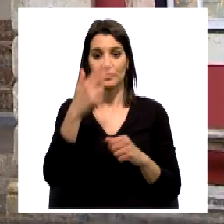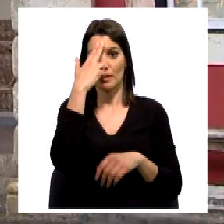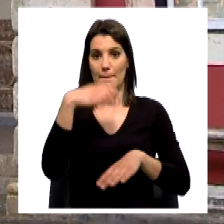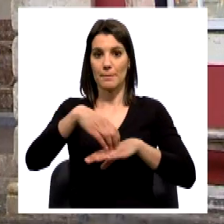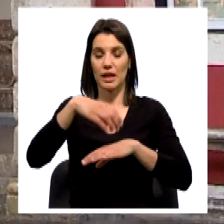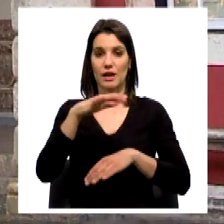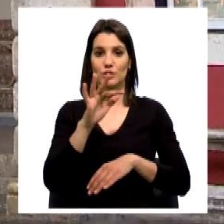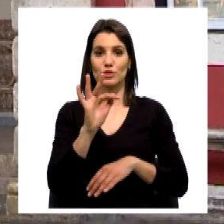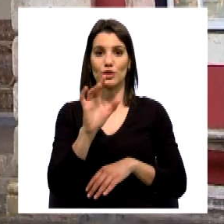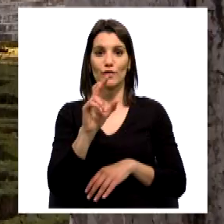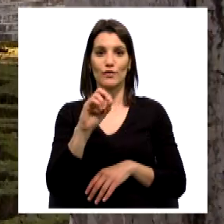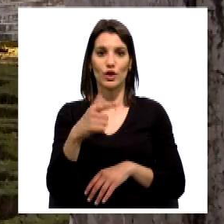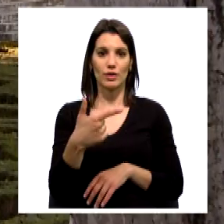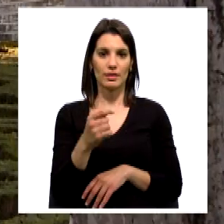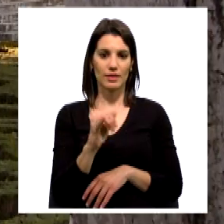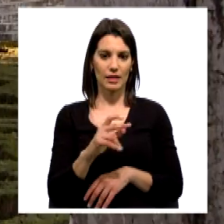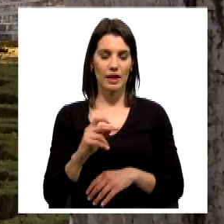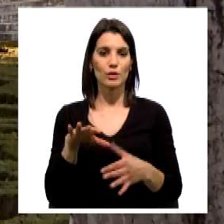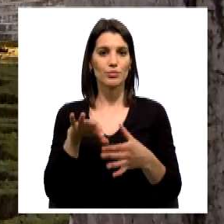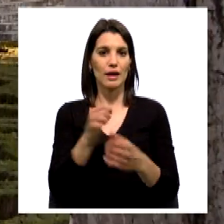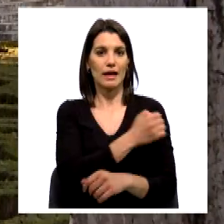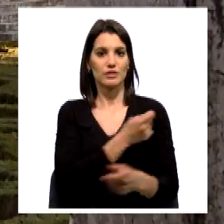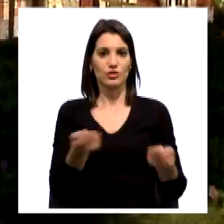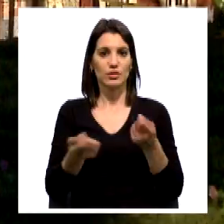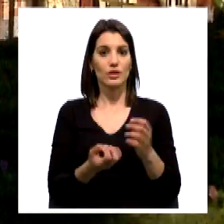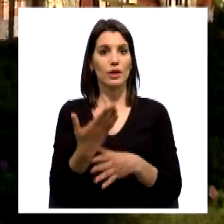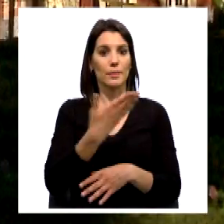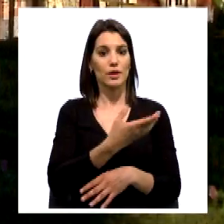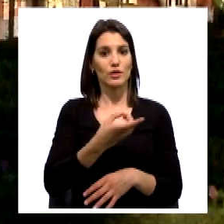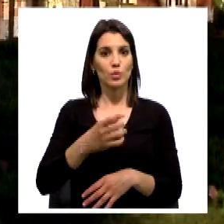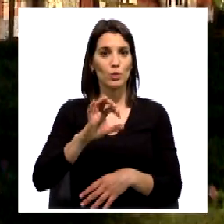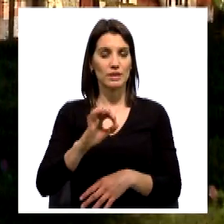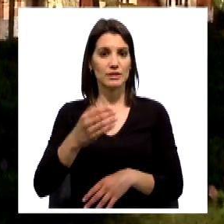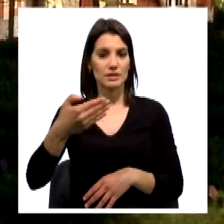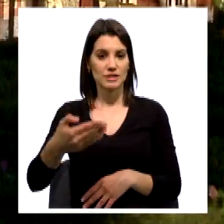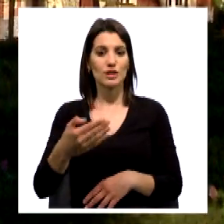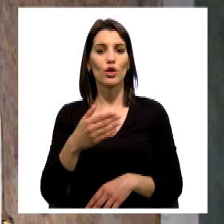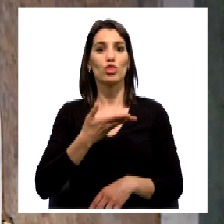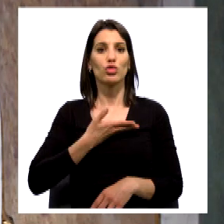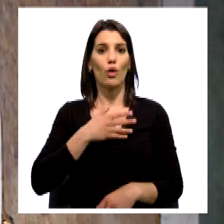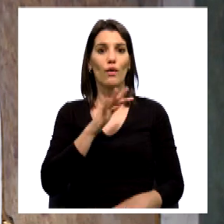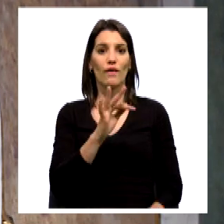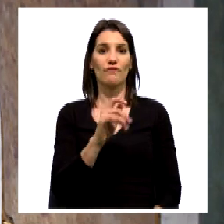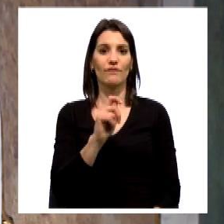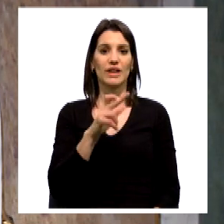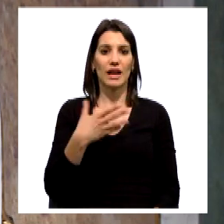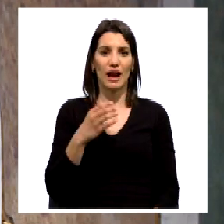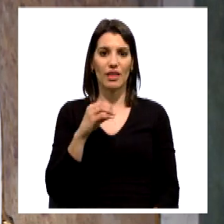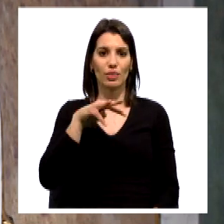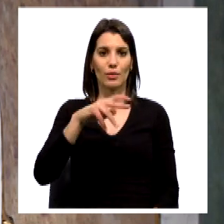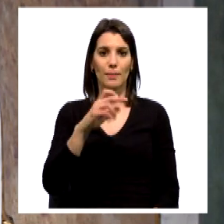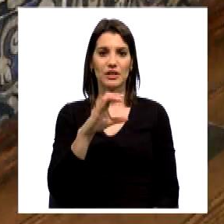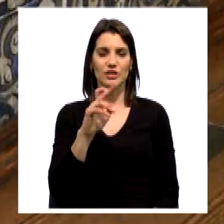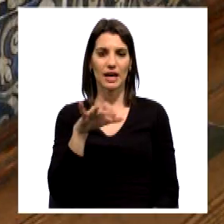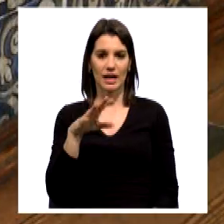Palácio Fronteira está ao cuidado da Fundação das Casas de Fronteira e Alorna. Foi criada em 1987 por Dom Fernando Mascarenhas.